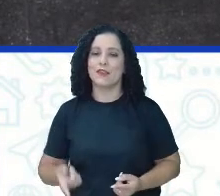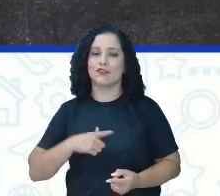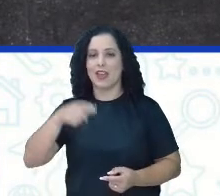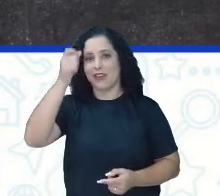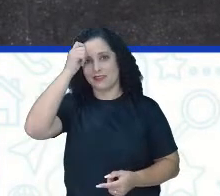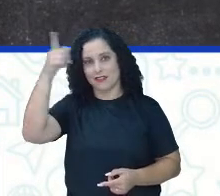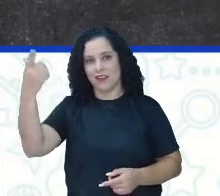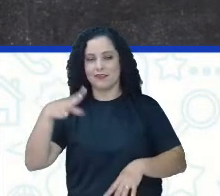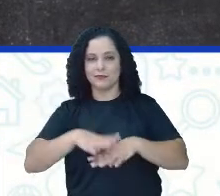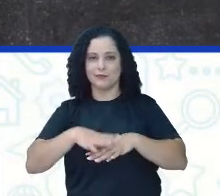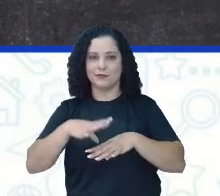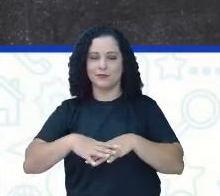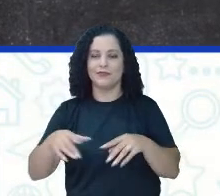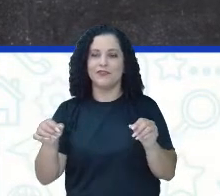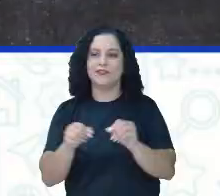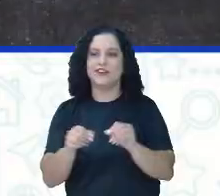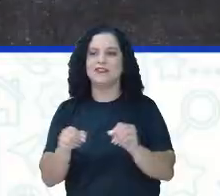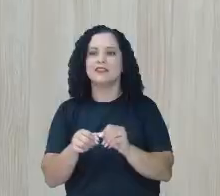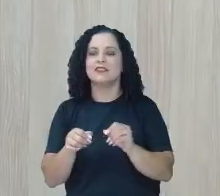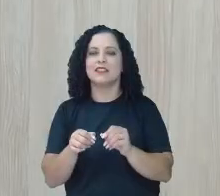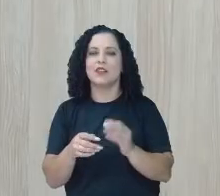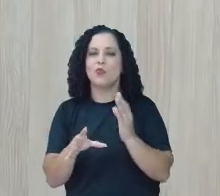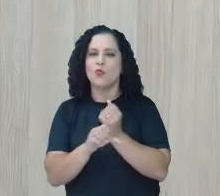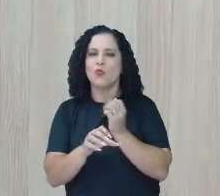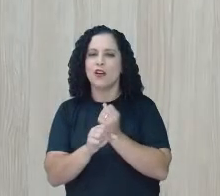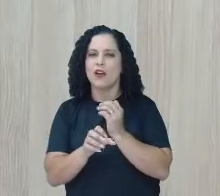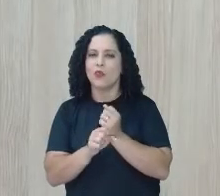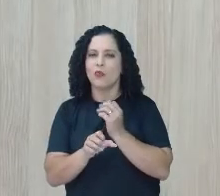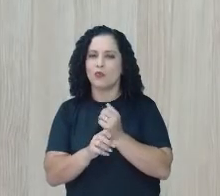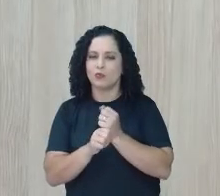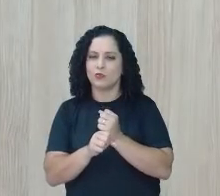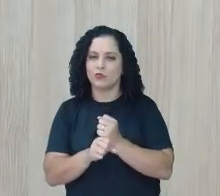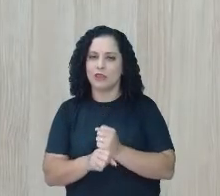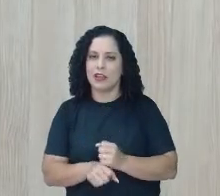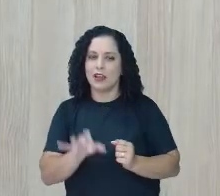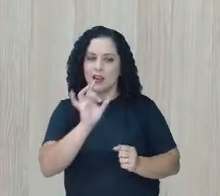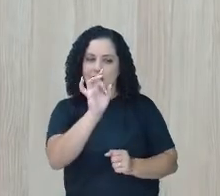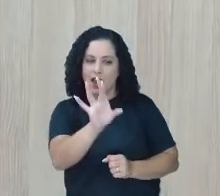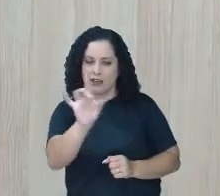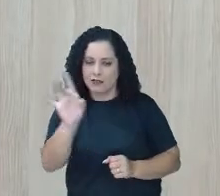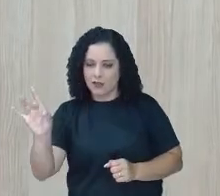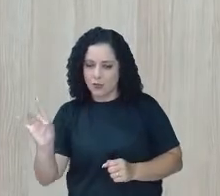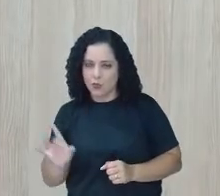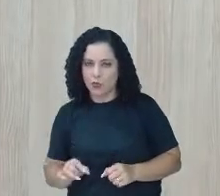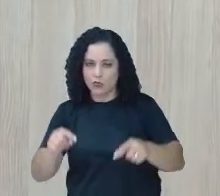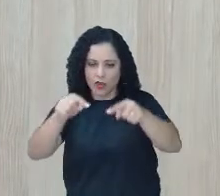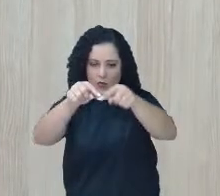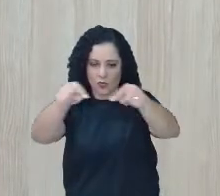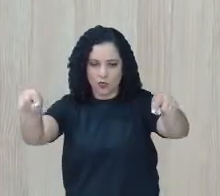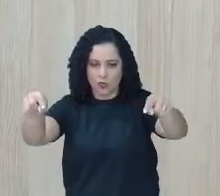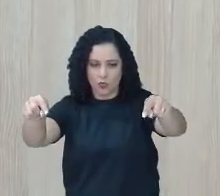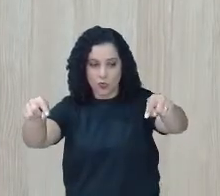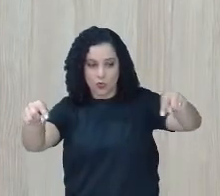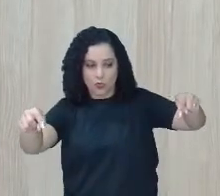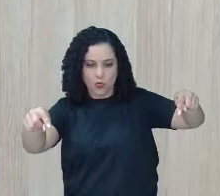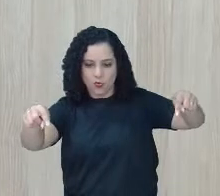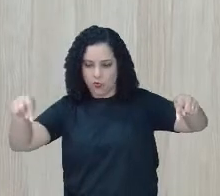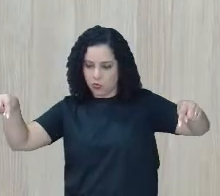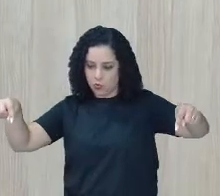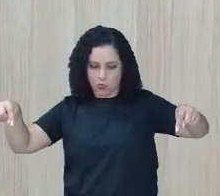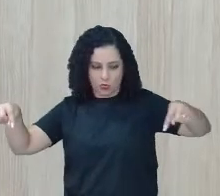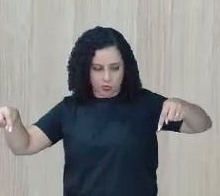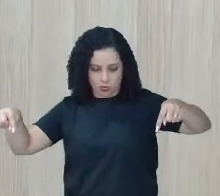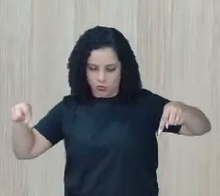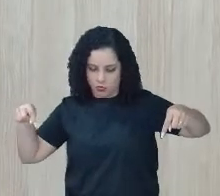da matemática para fazer o cálculo do valor de cada ângulo aí, né. Então, quando a gente encurrala ali, né, a gente não,